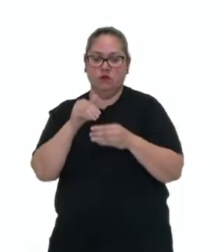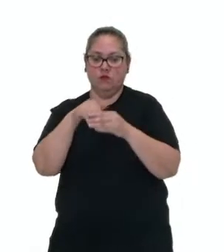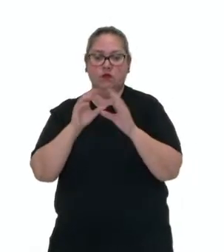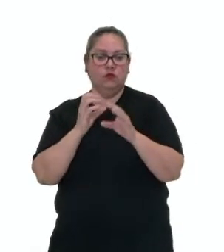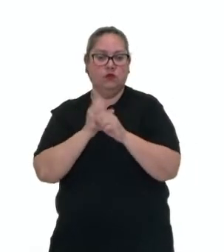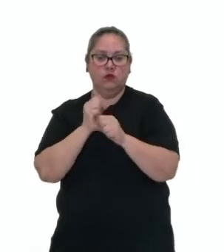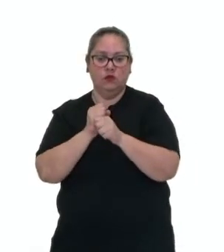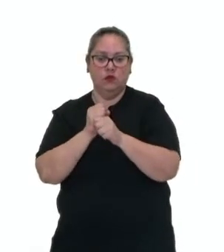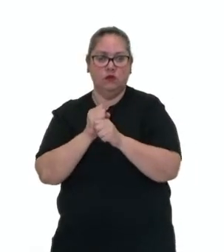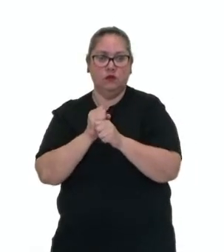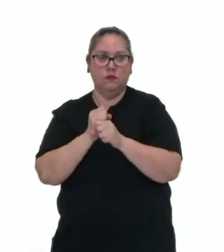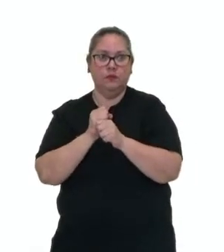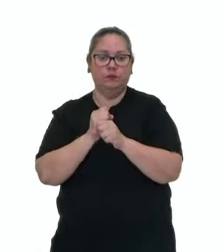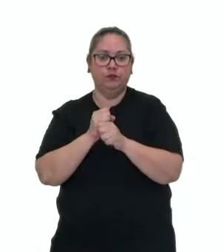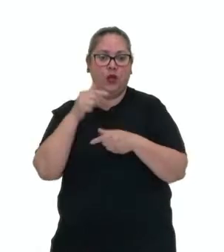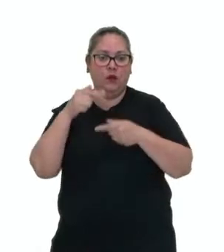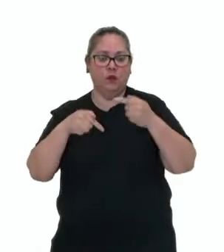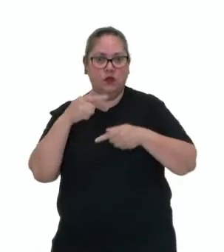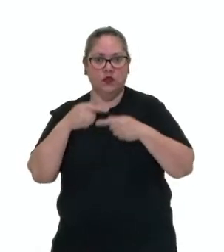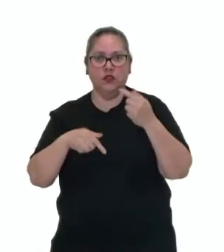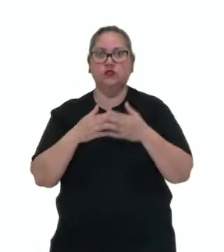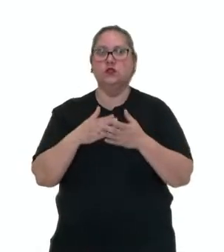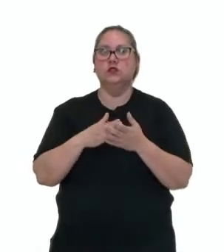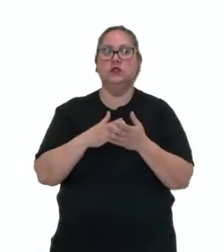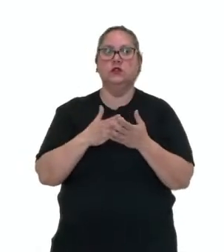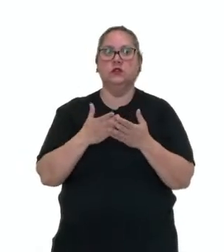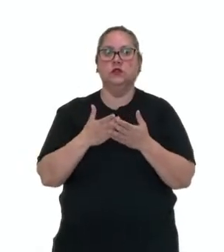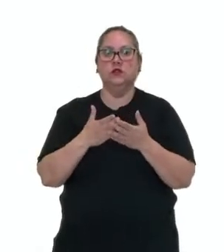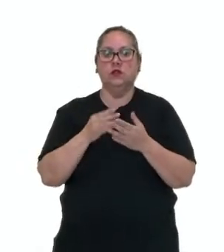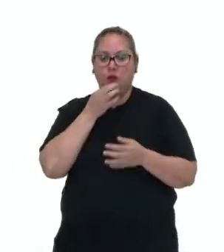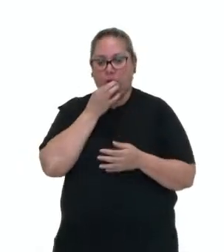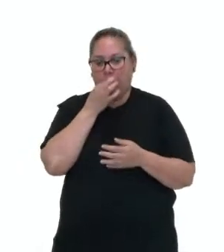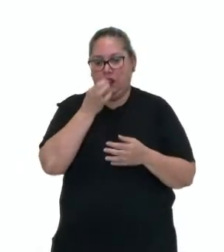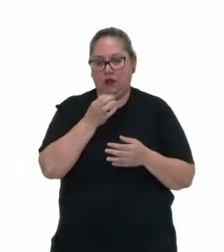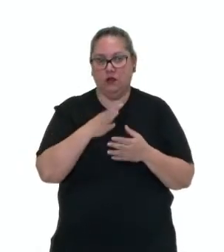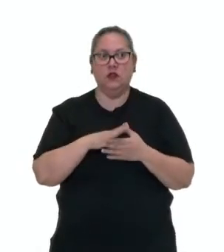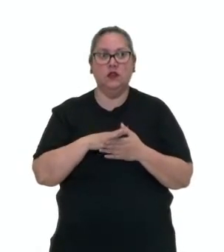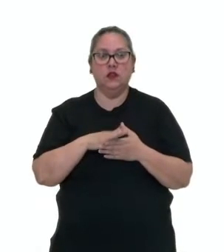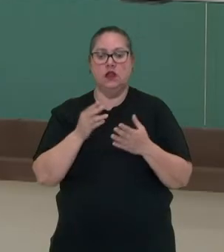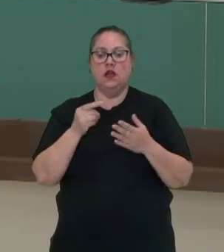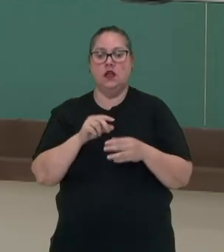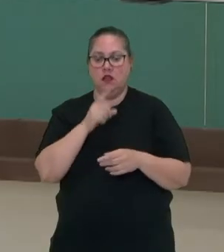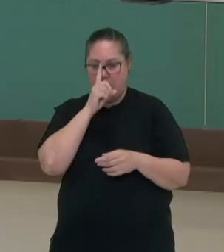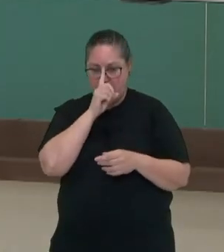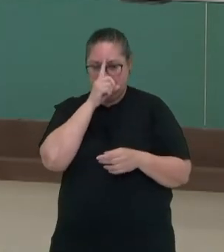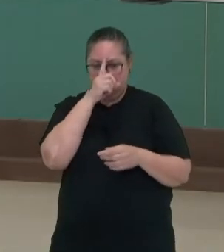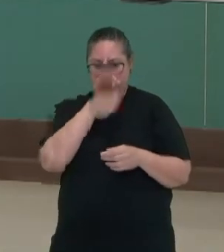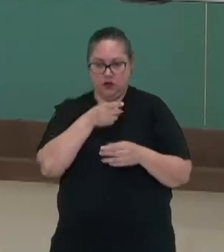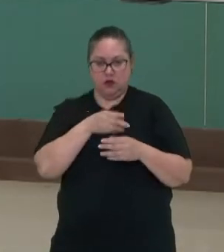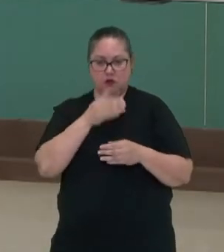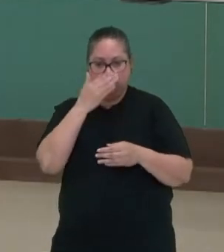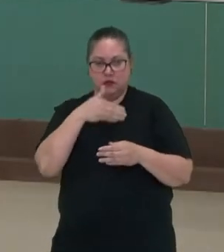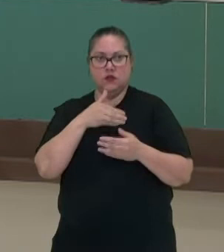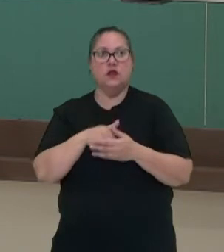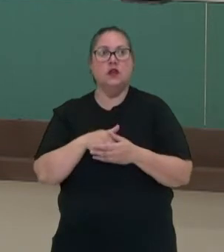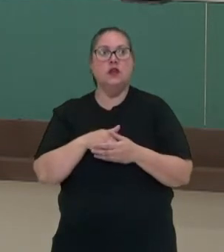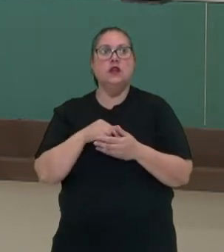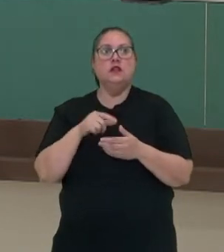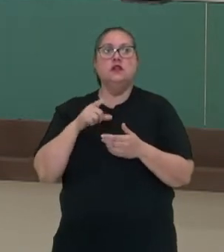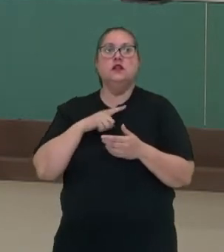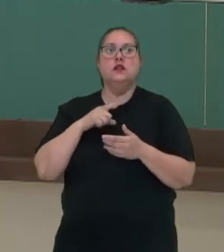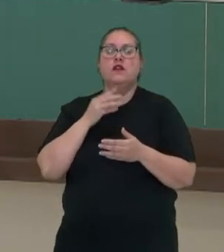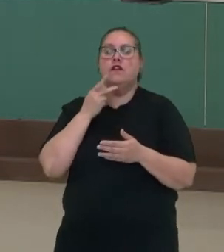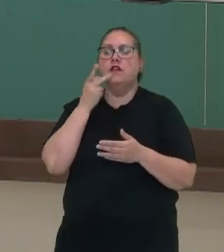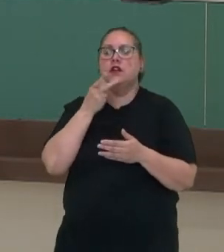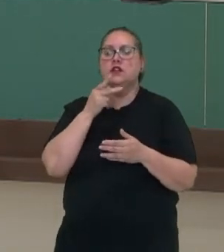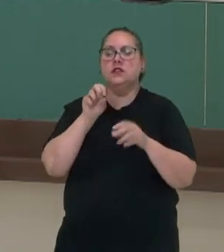pluralidade política, uma pluralidade de opiniões. Nós temos ali um regime autoritário presente. E ainda